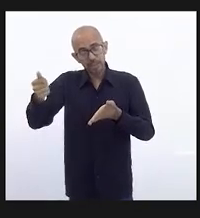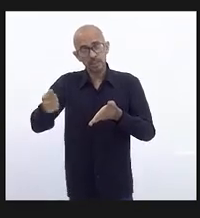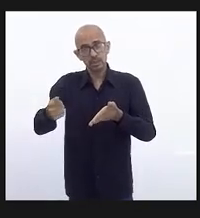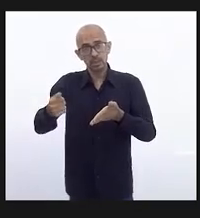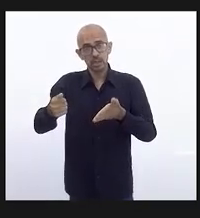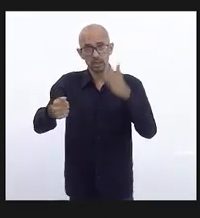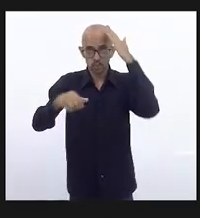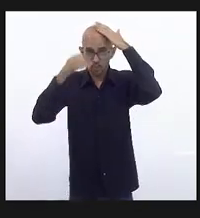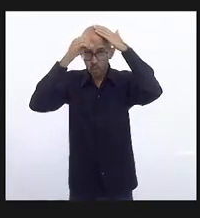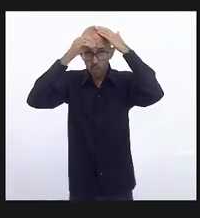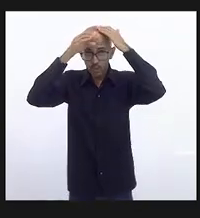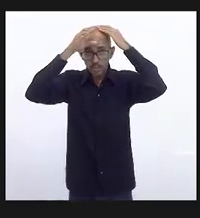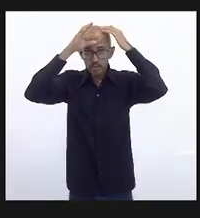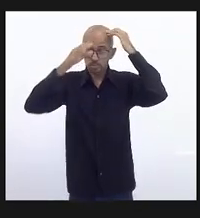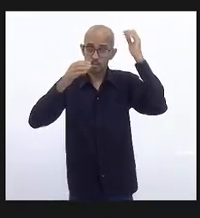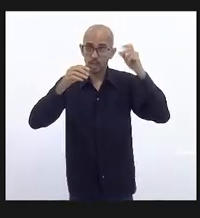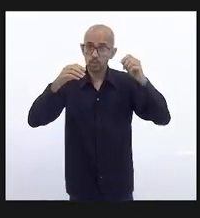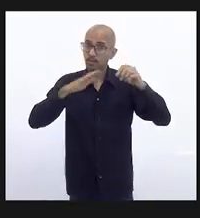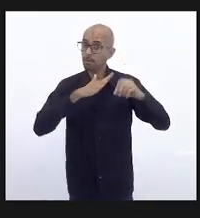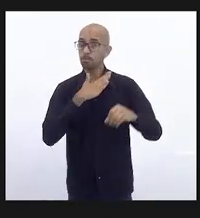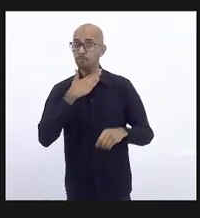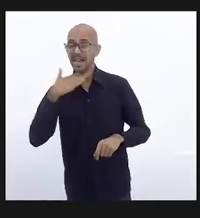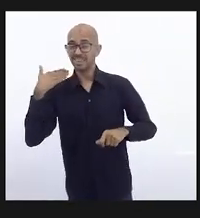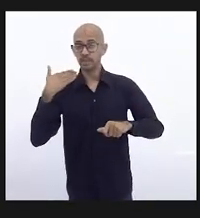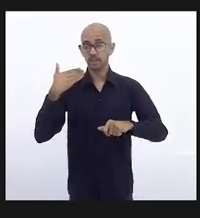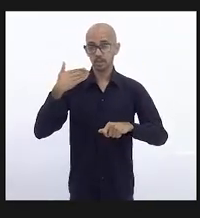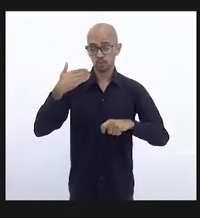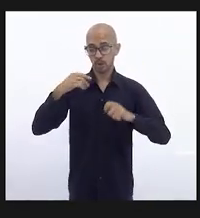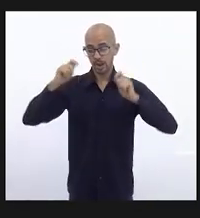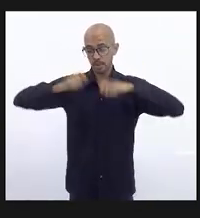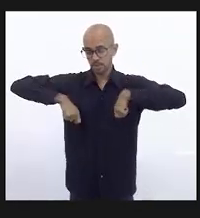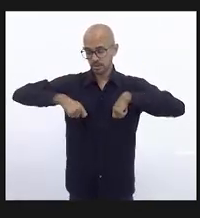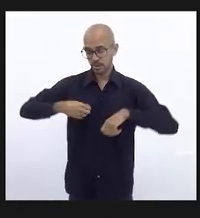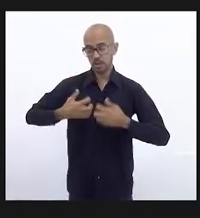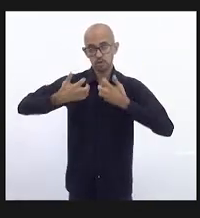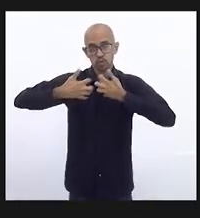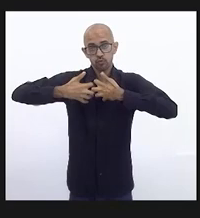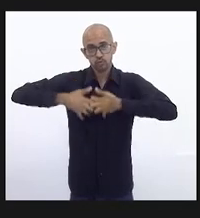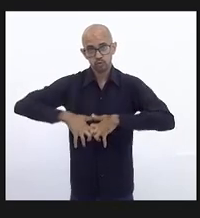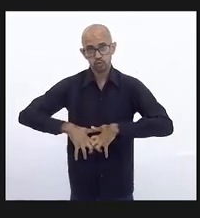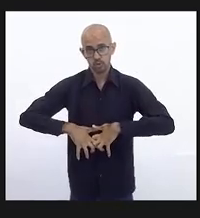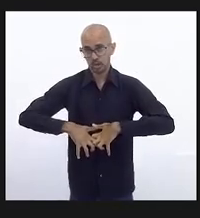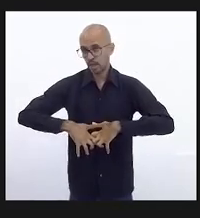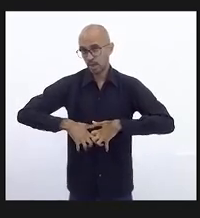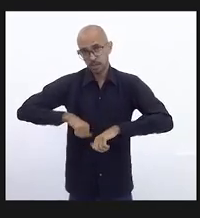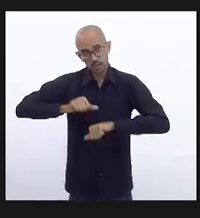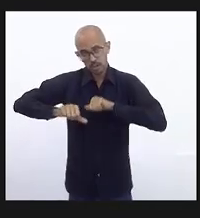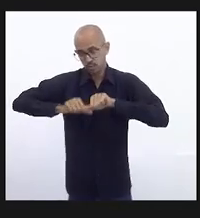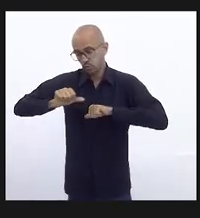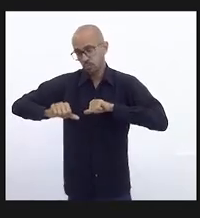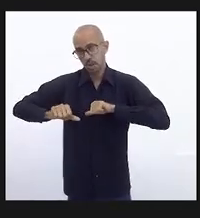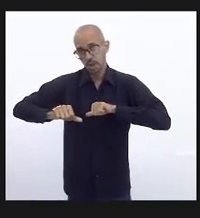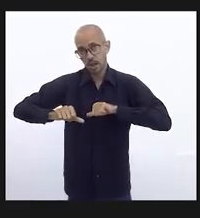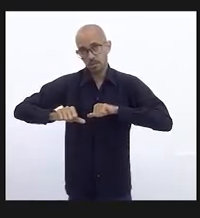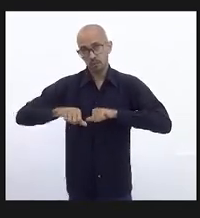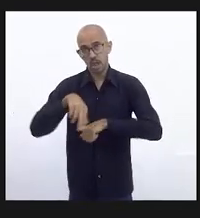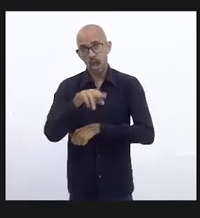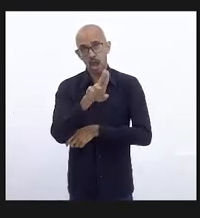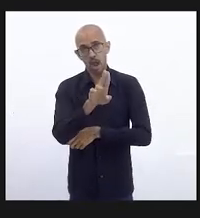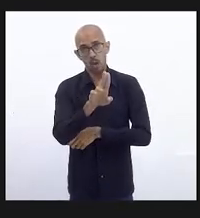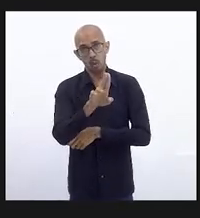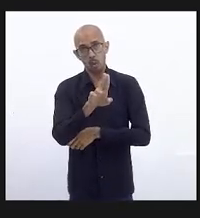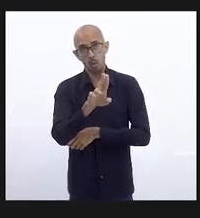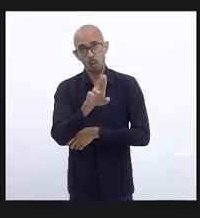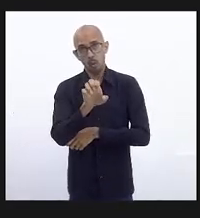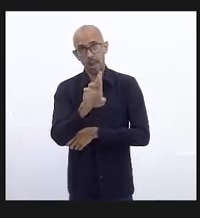a potência transformadora que essa instituição tem. A UENF tem muitas crises, a UERJ tem muitas